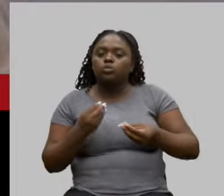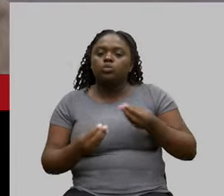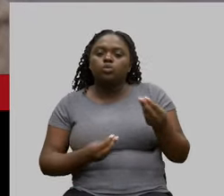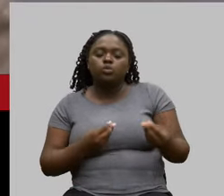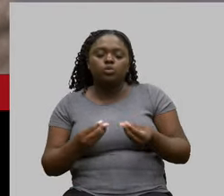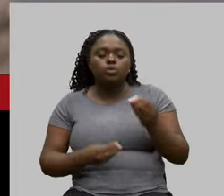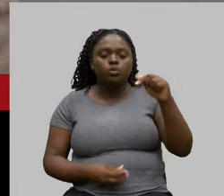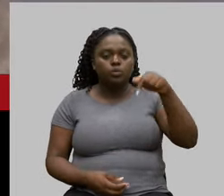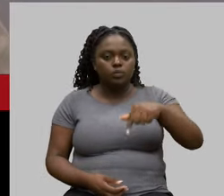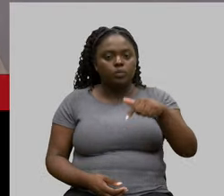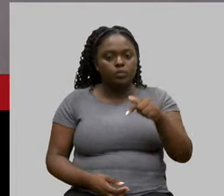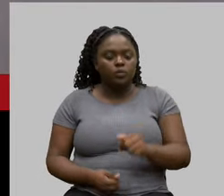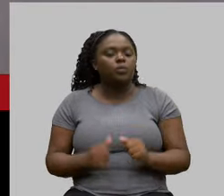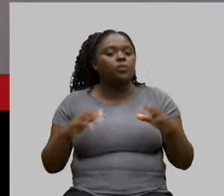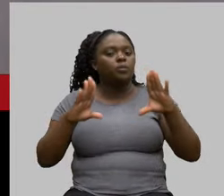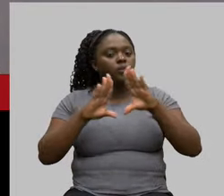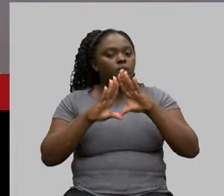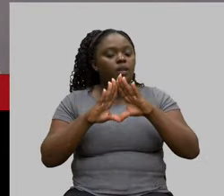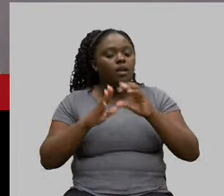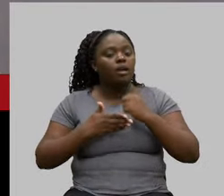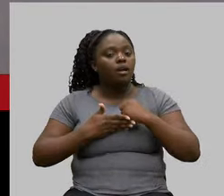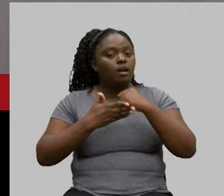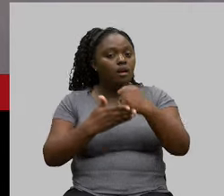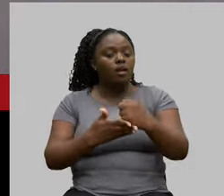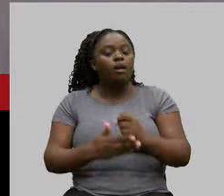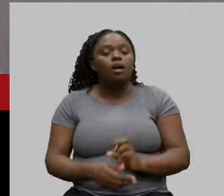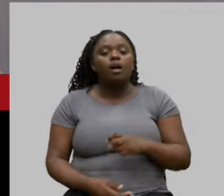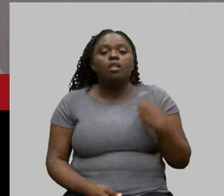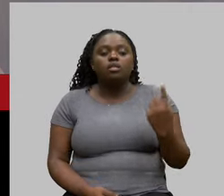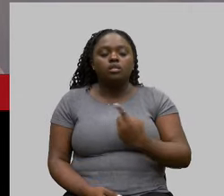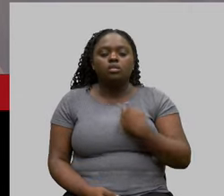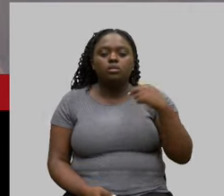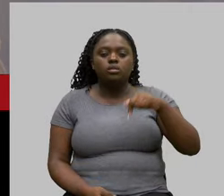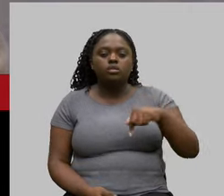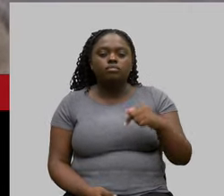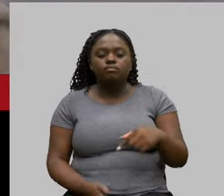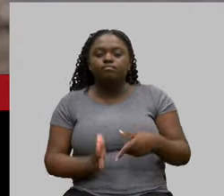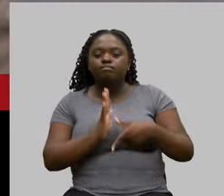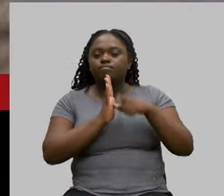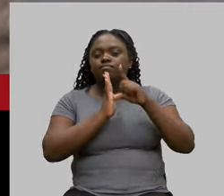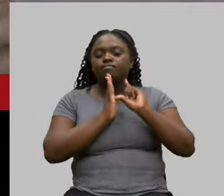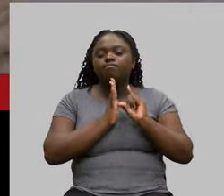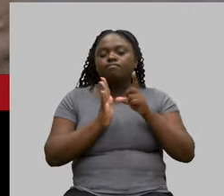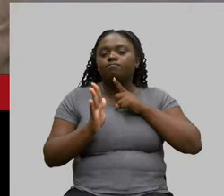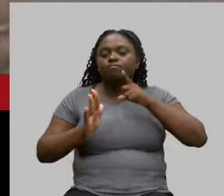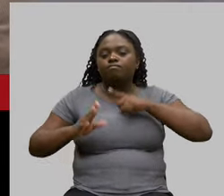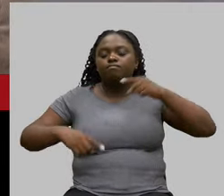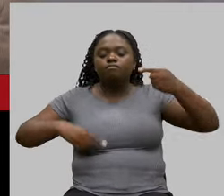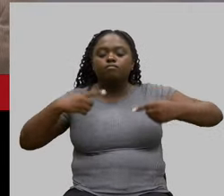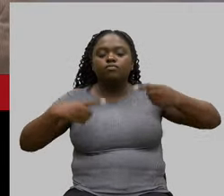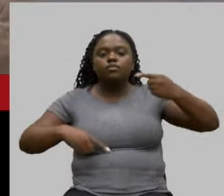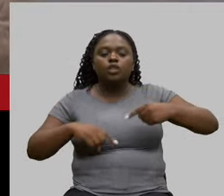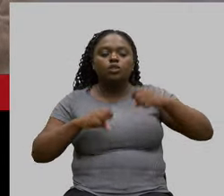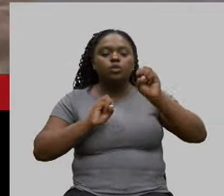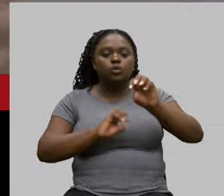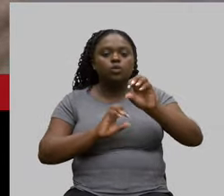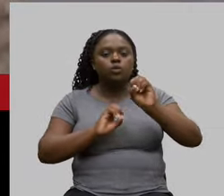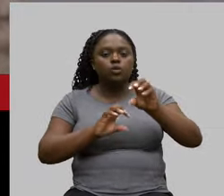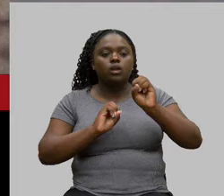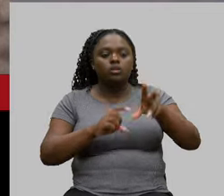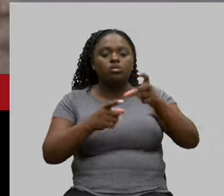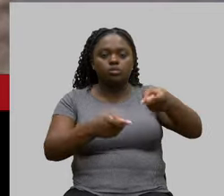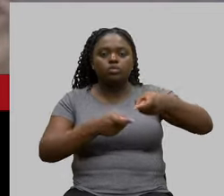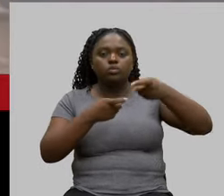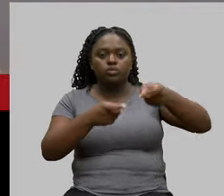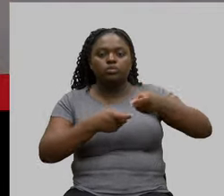Assembleia nos ajuda há poucos dias nós tratamos aqui num debate público da Educação do Campo né